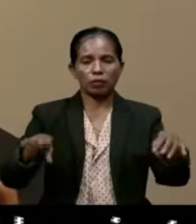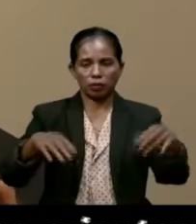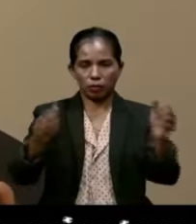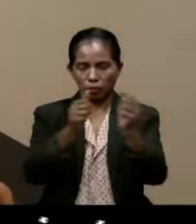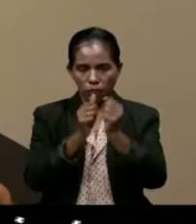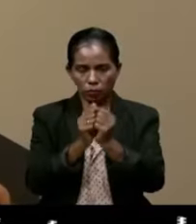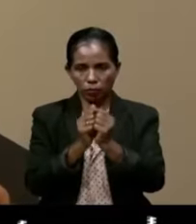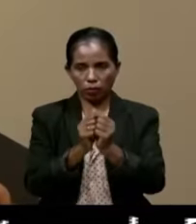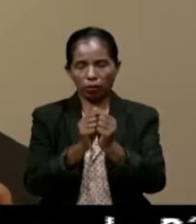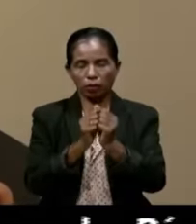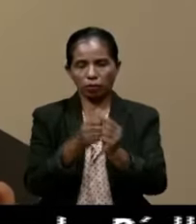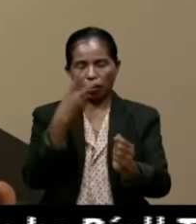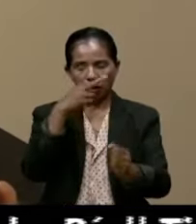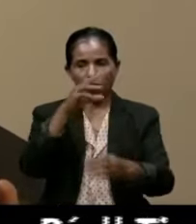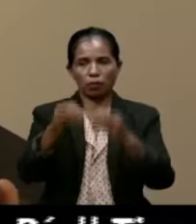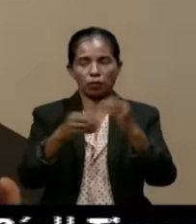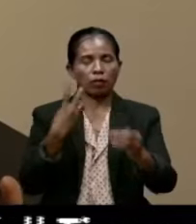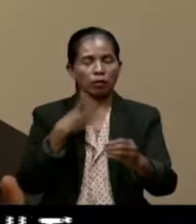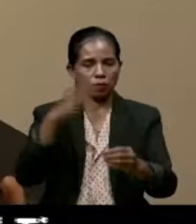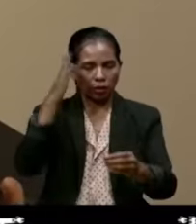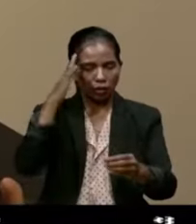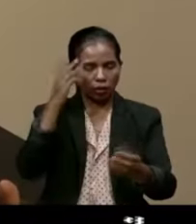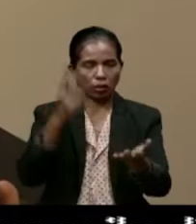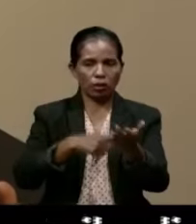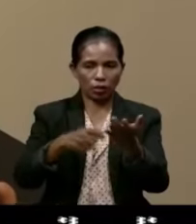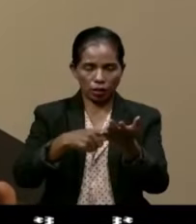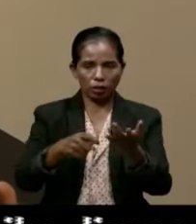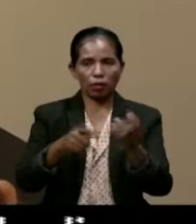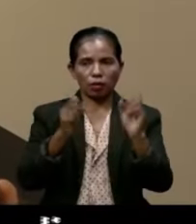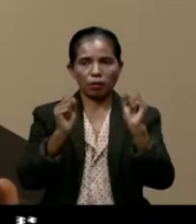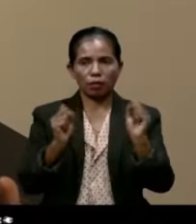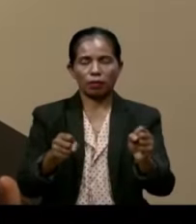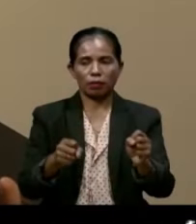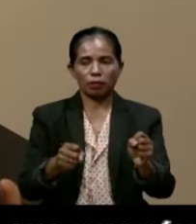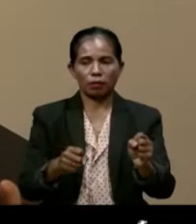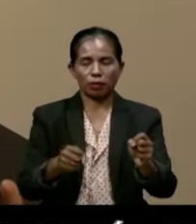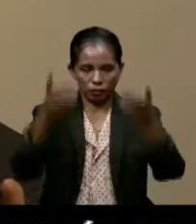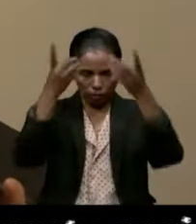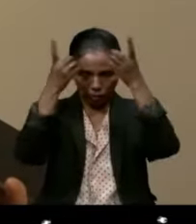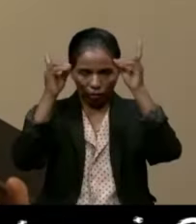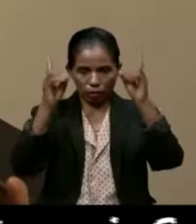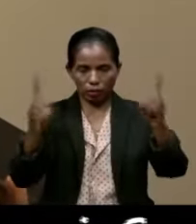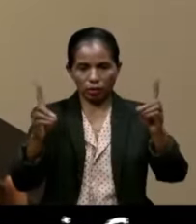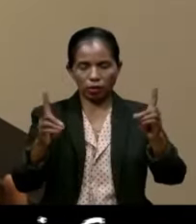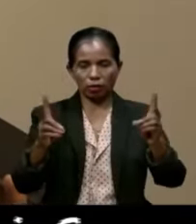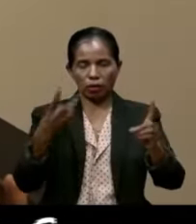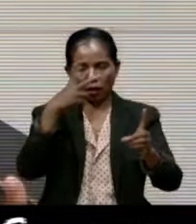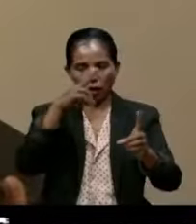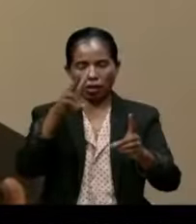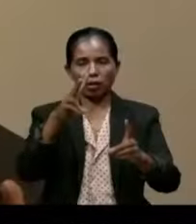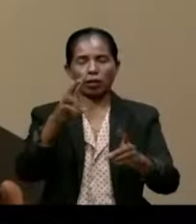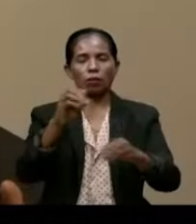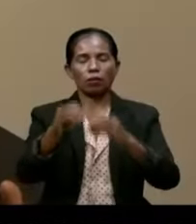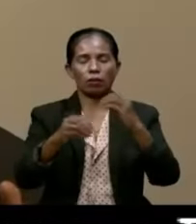kela, a tu melhora lita a mi conhecimento técnico, rodinu ne, bele, define, ka quantifica recurso na be